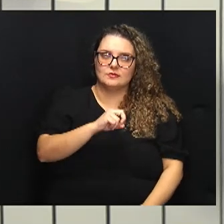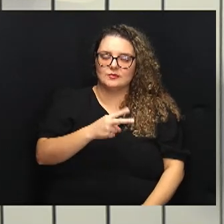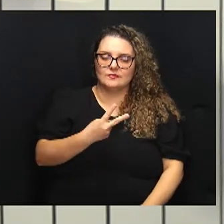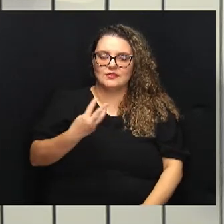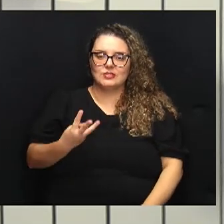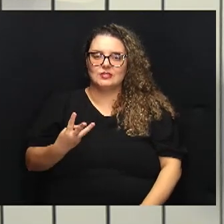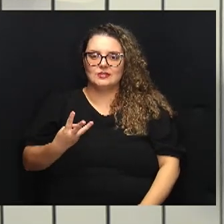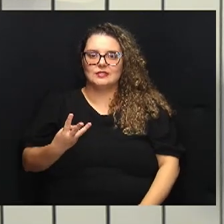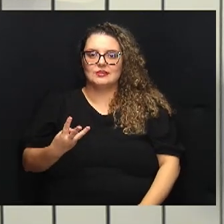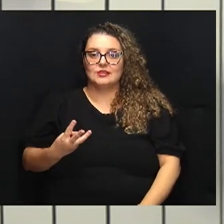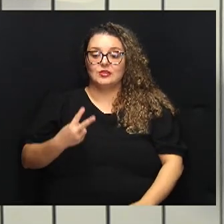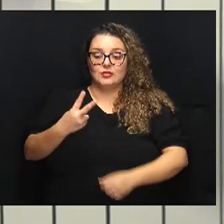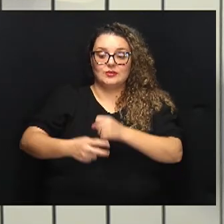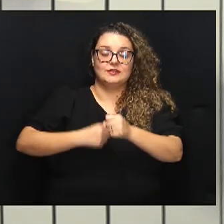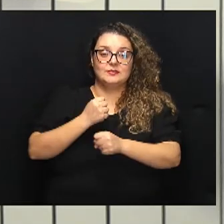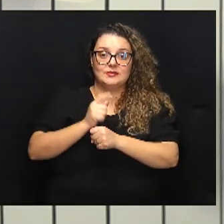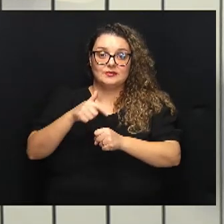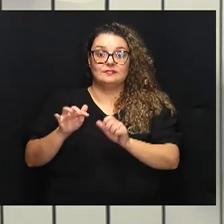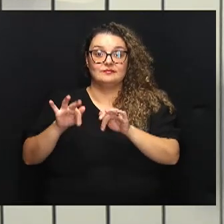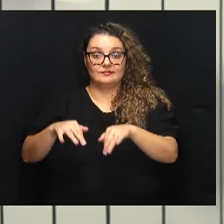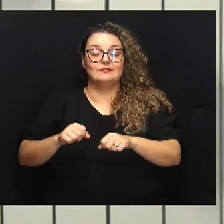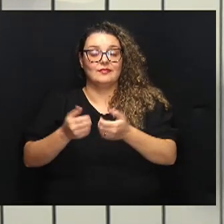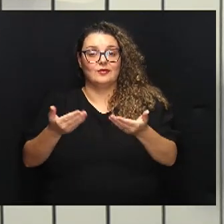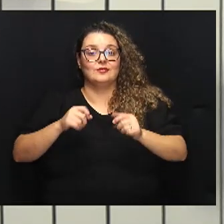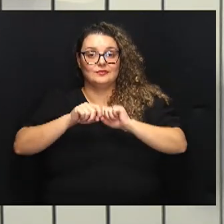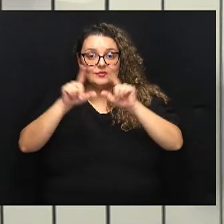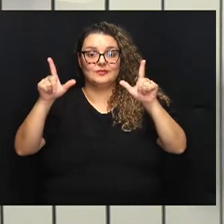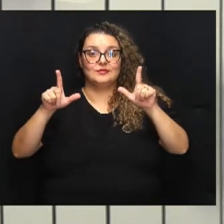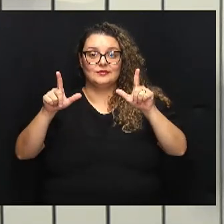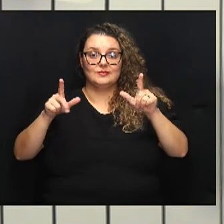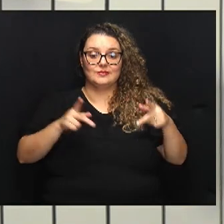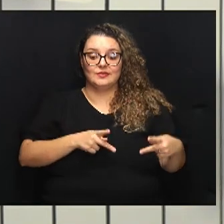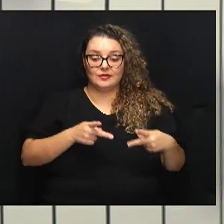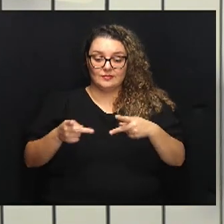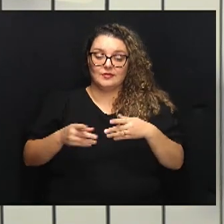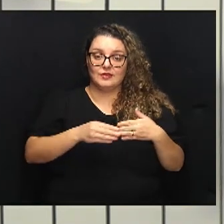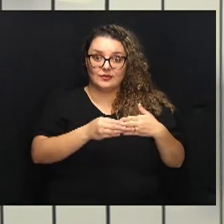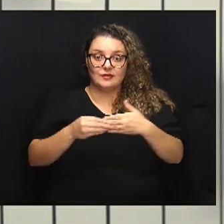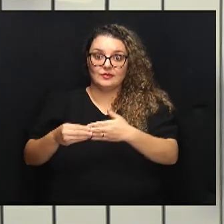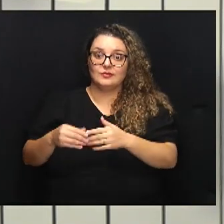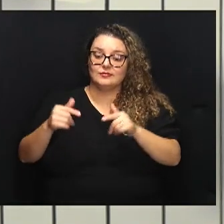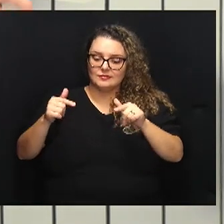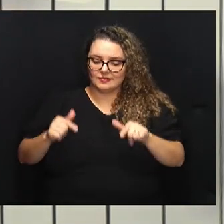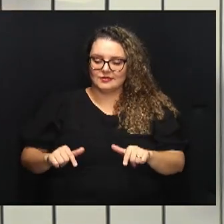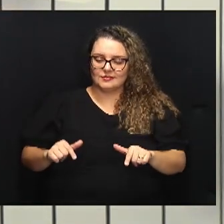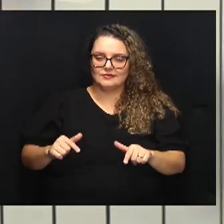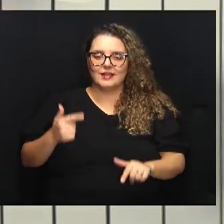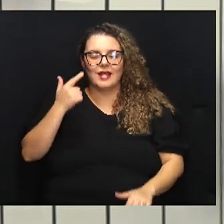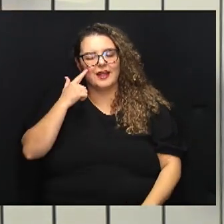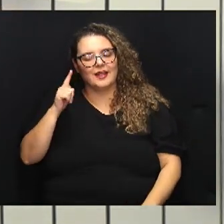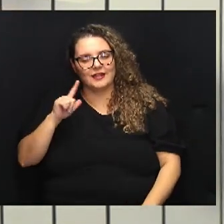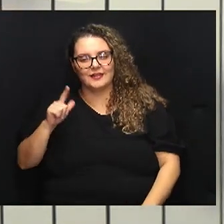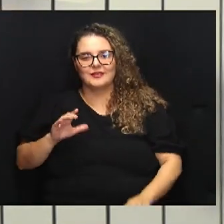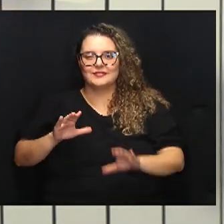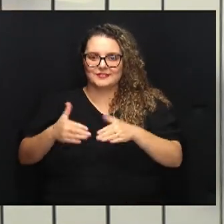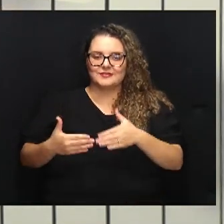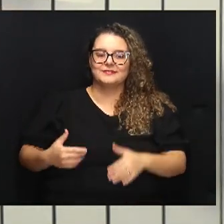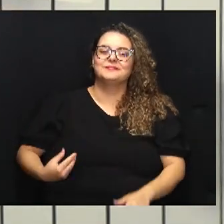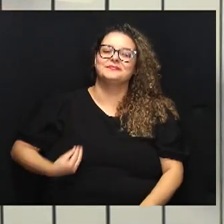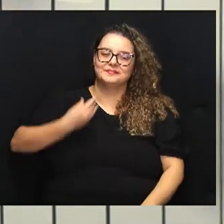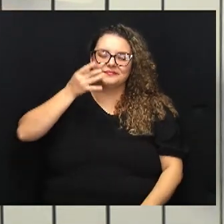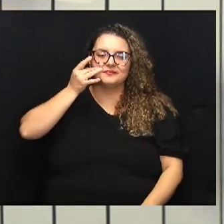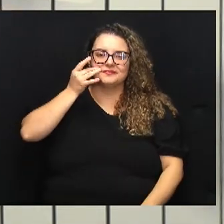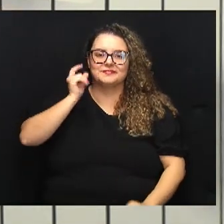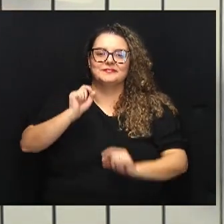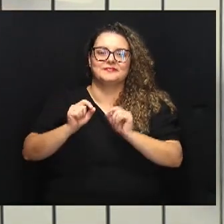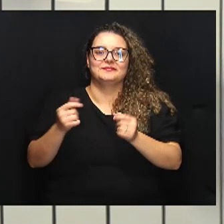reta final. Hoje pela manhã aconteceu uma visita guiada lá no local. Claro que a nossa equipe estava por lá e quem